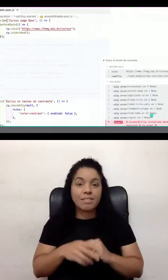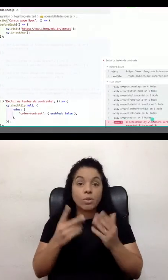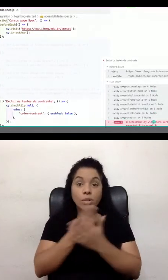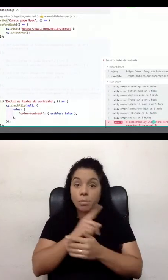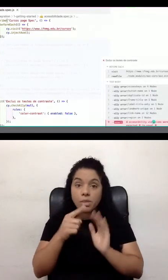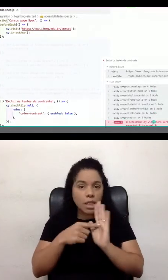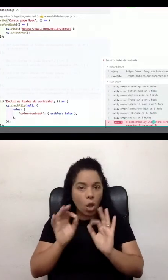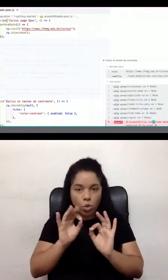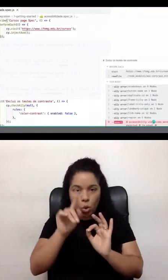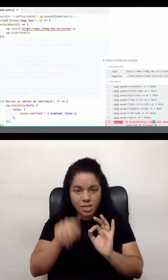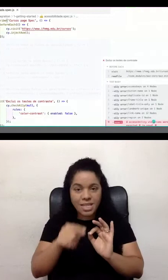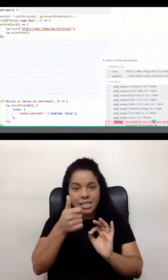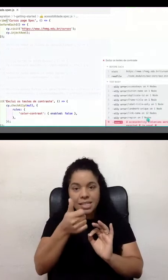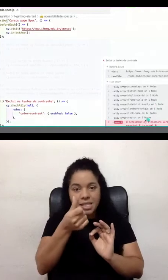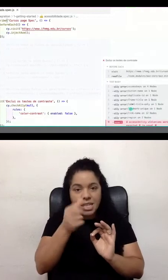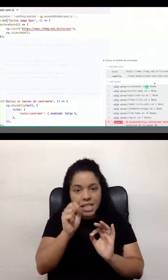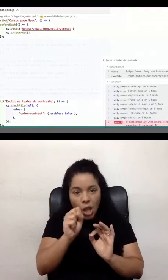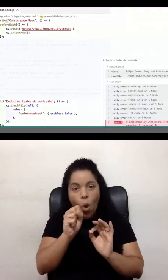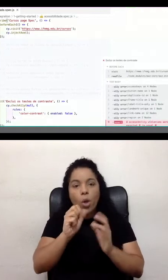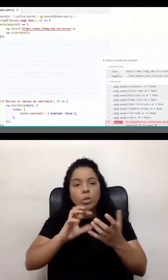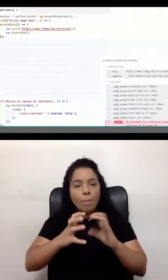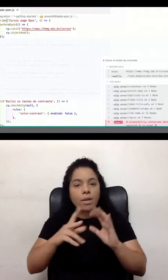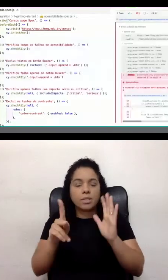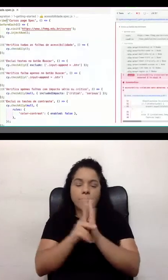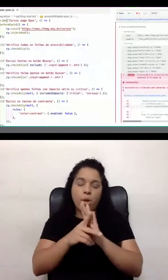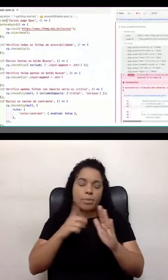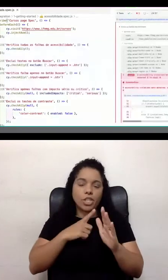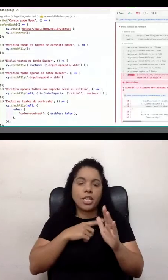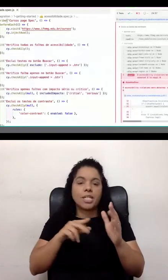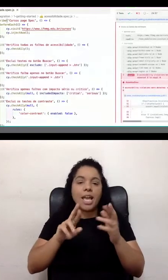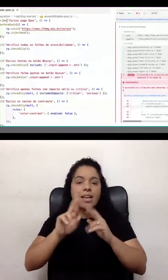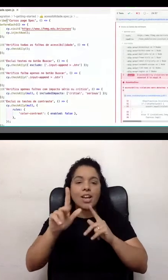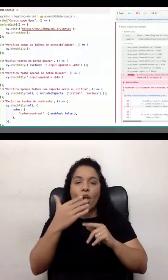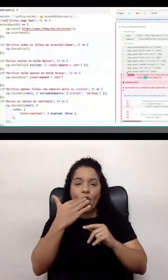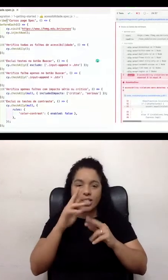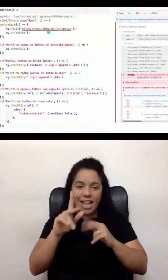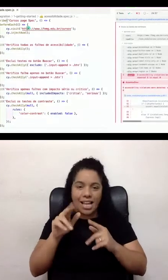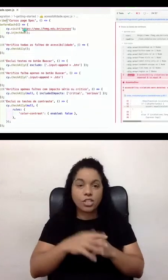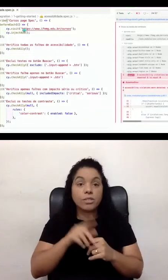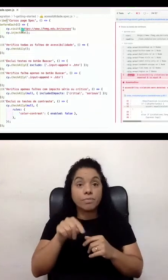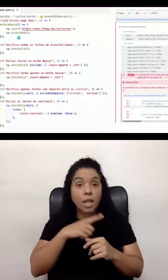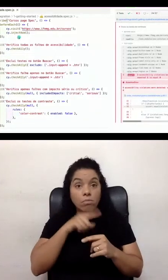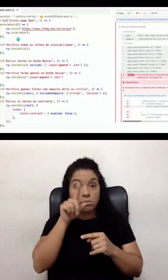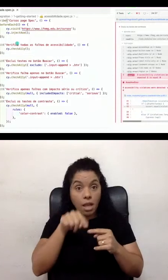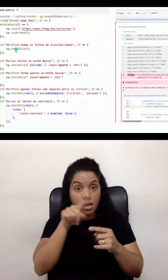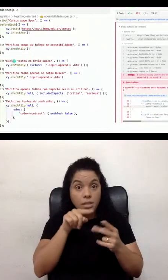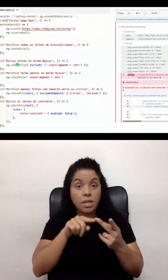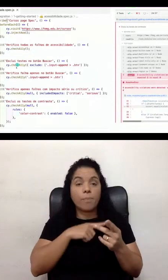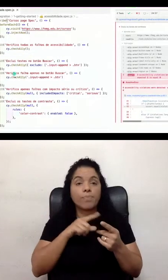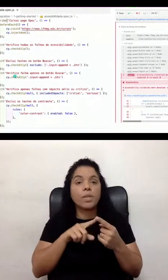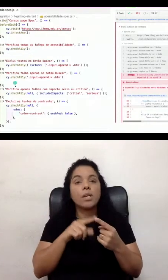trouxe aqueles 168 bugs de contraste. Então, gente, aqui eu tenho